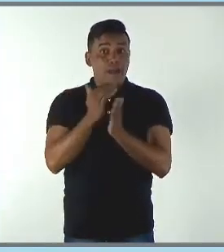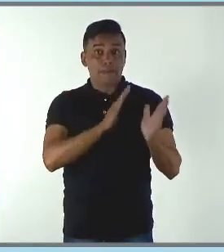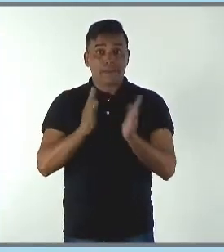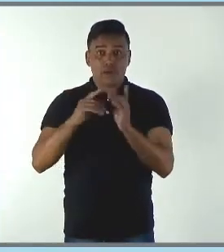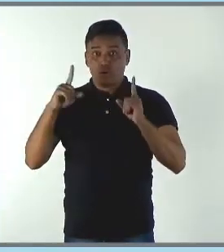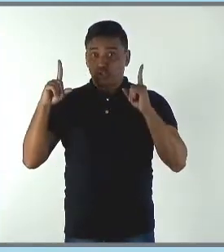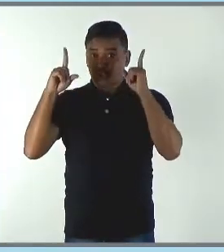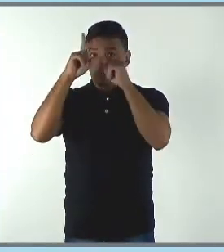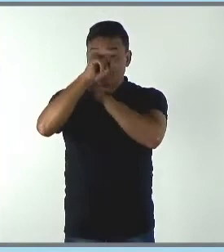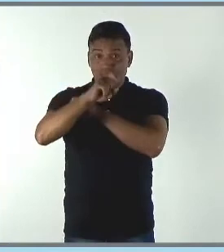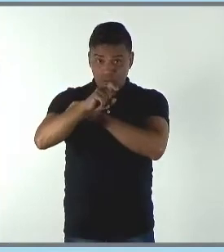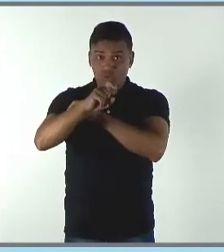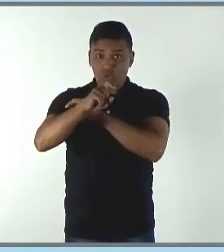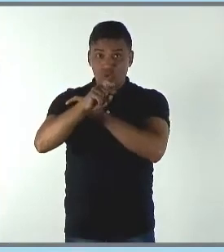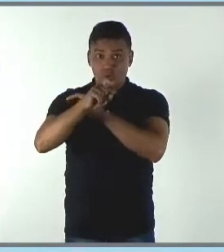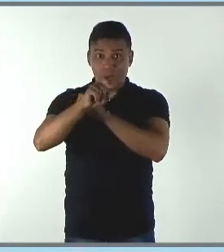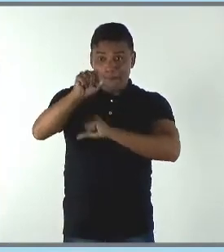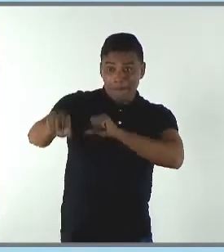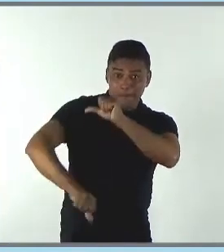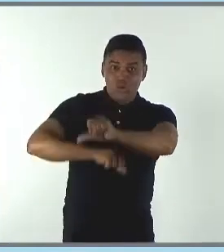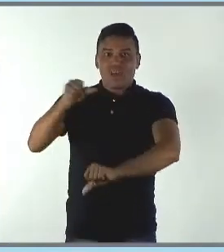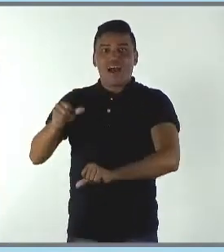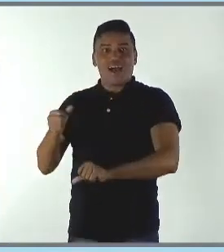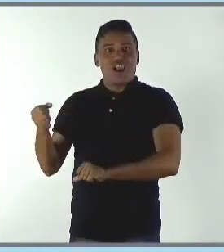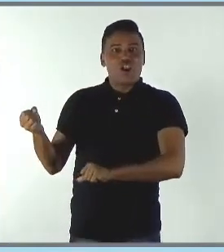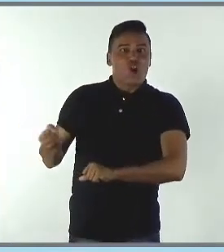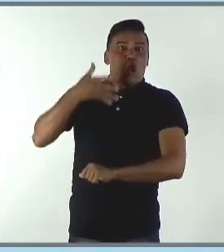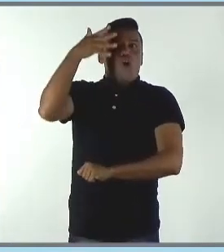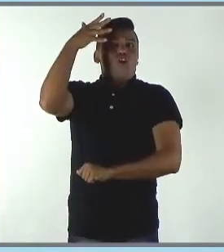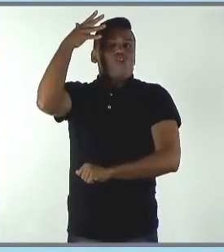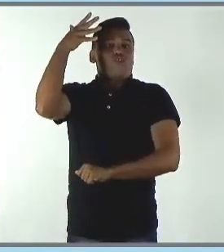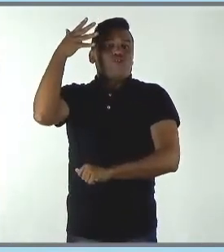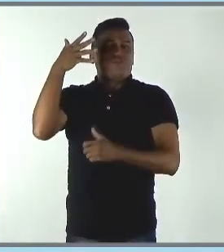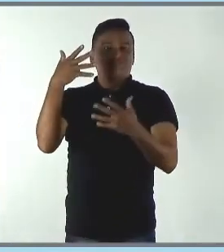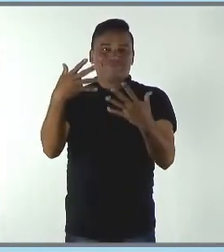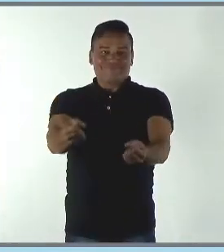direção a coisas novas. É isso.